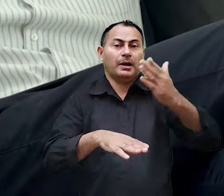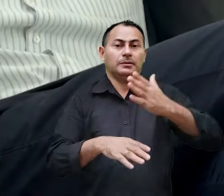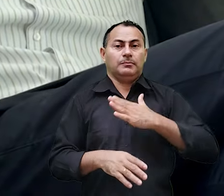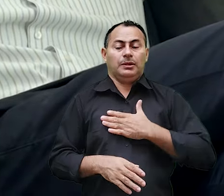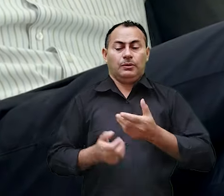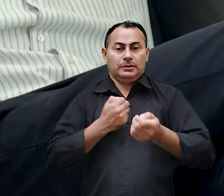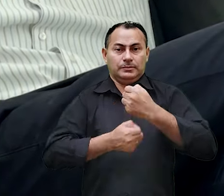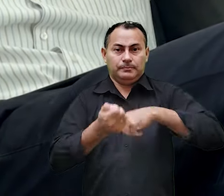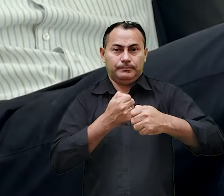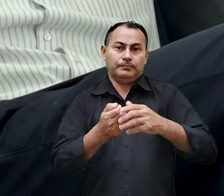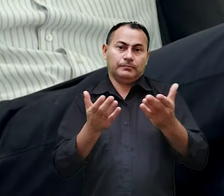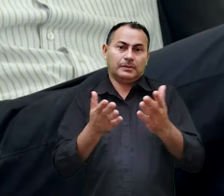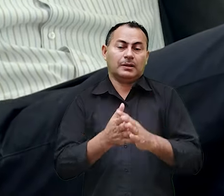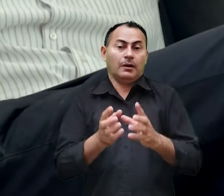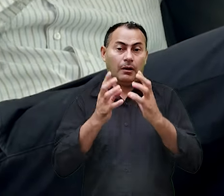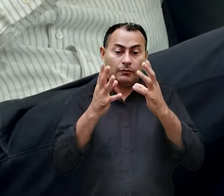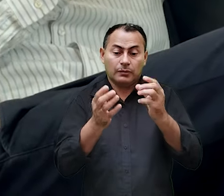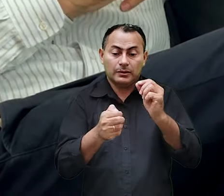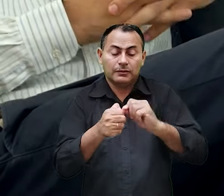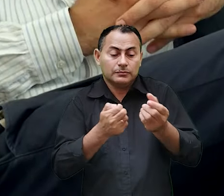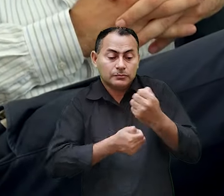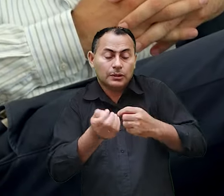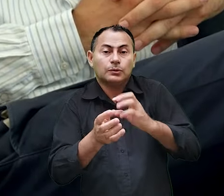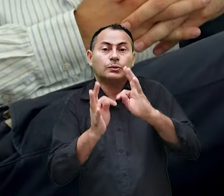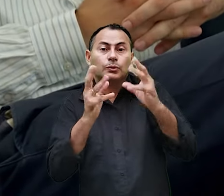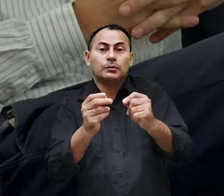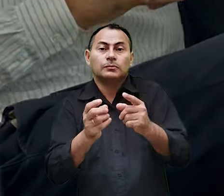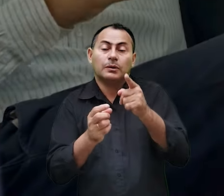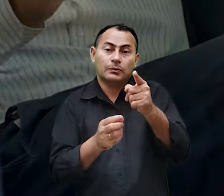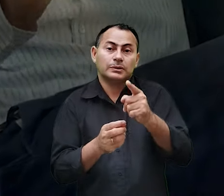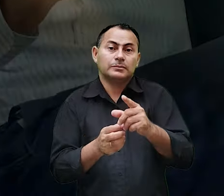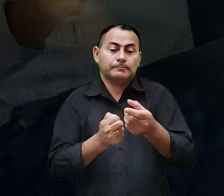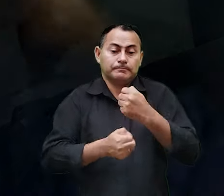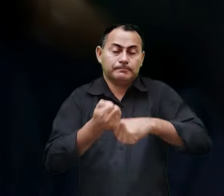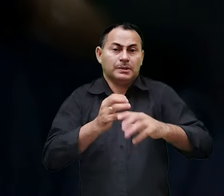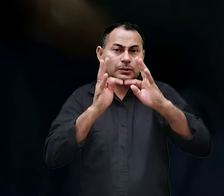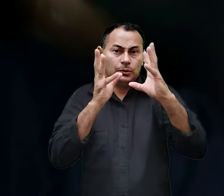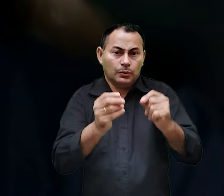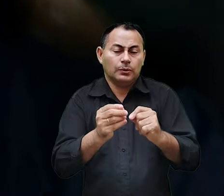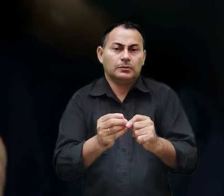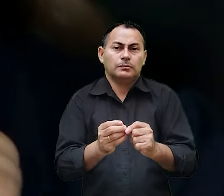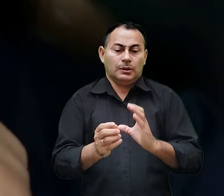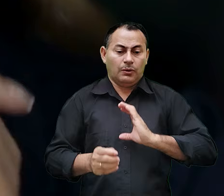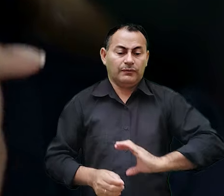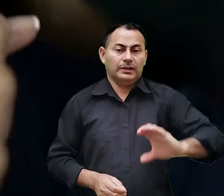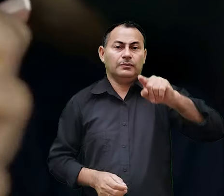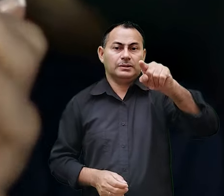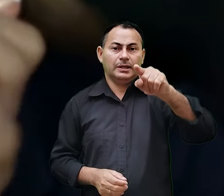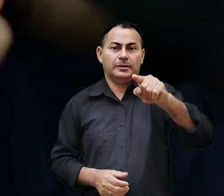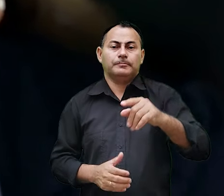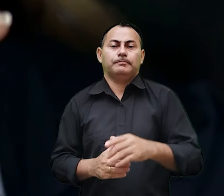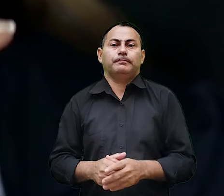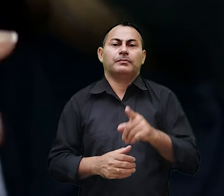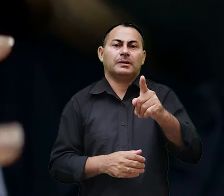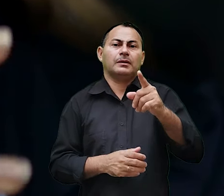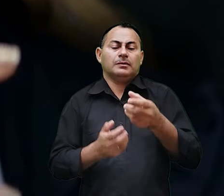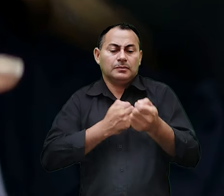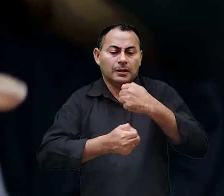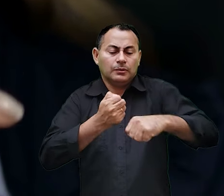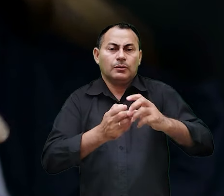ouviremos, você não é mais meu administrador e preste contas de tudo. Como você administrou tudo o que confiei a